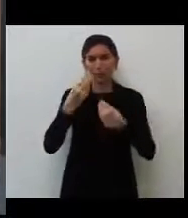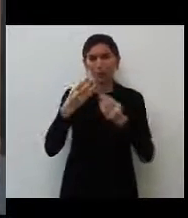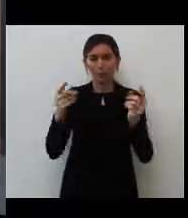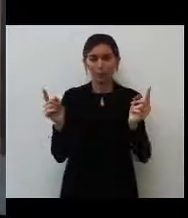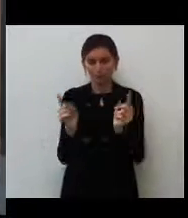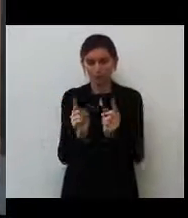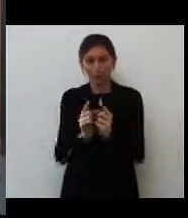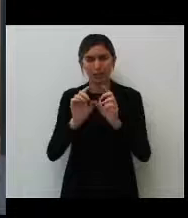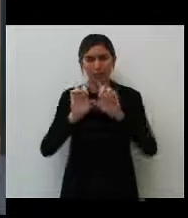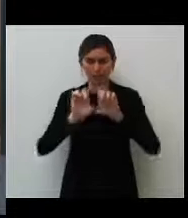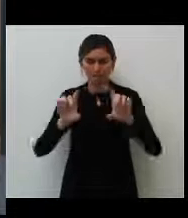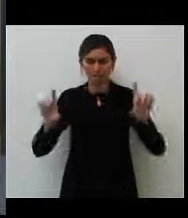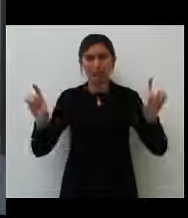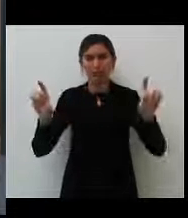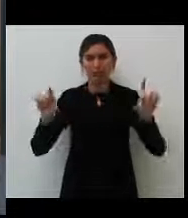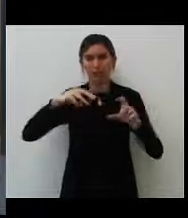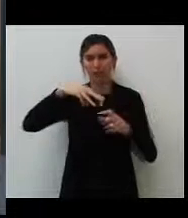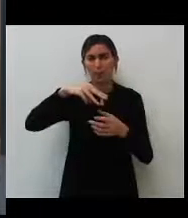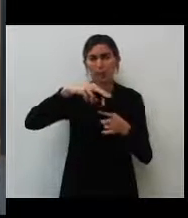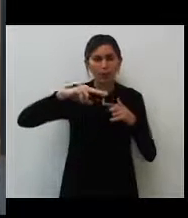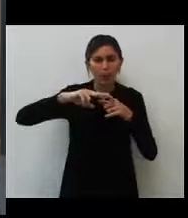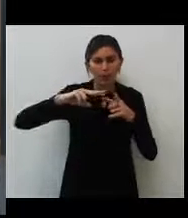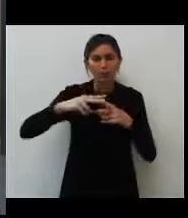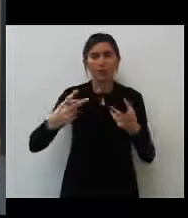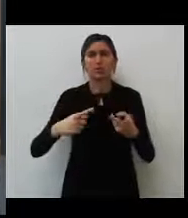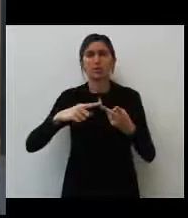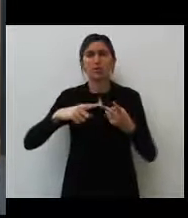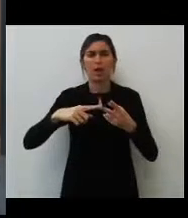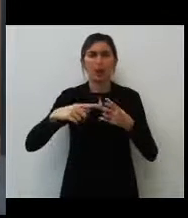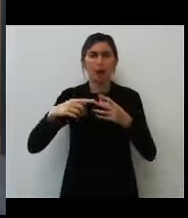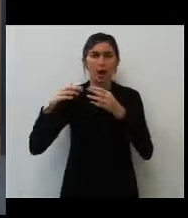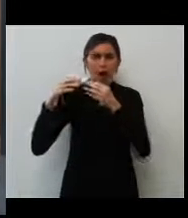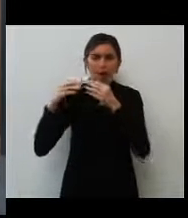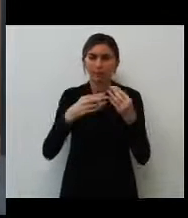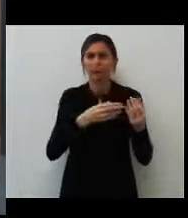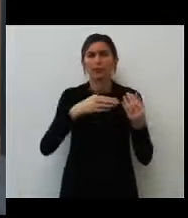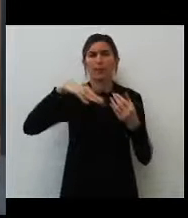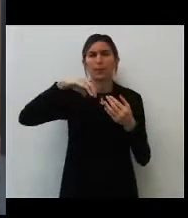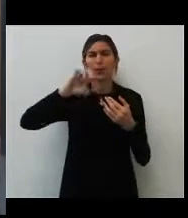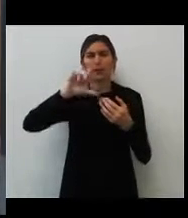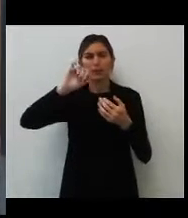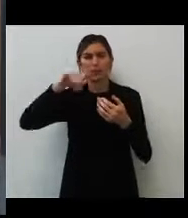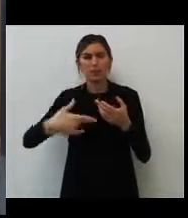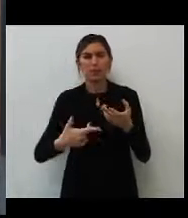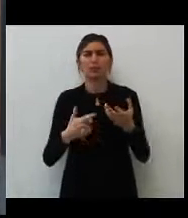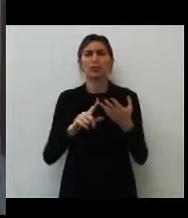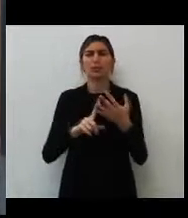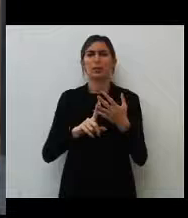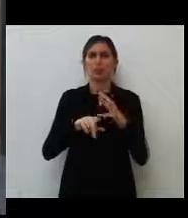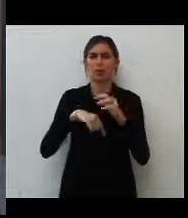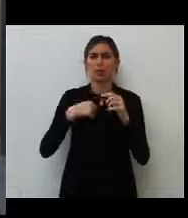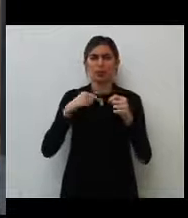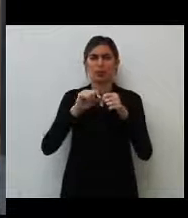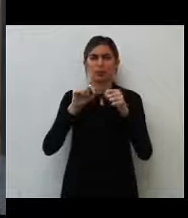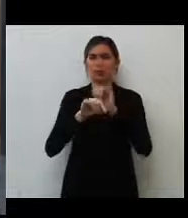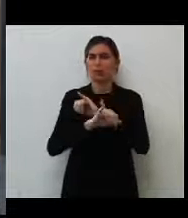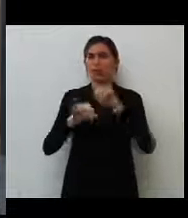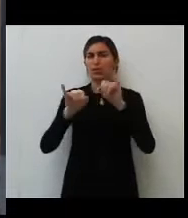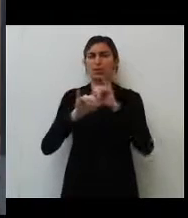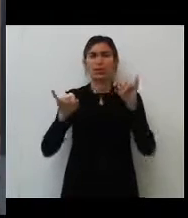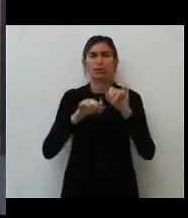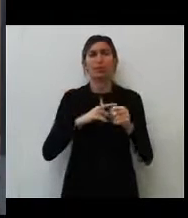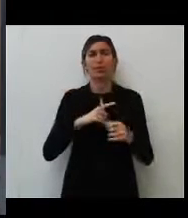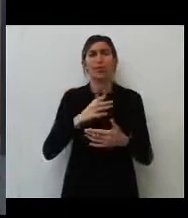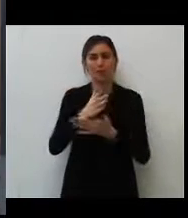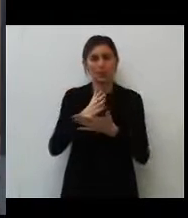fragmentar a expressão nem a pizza 6 melancia 6 não quero fazer propaganda de